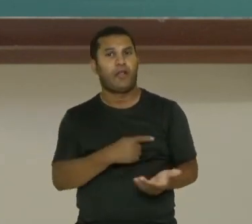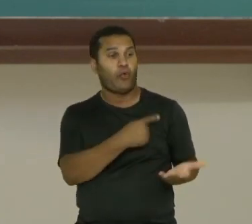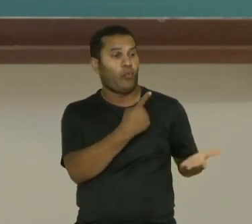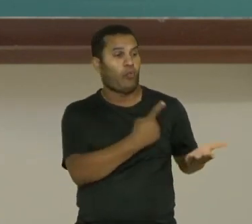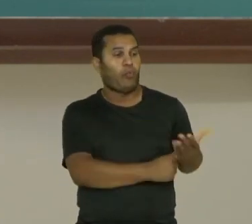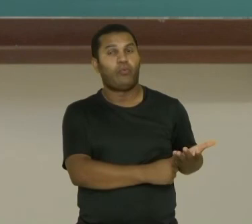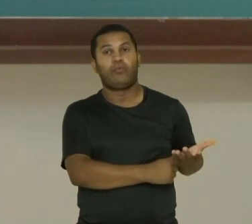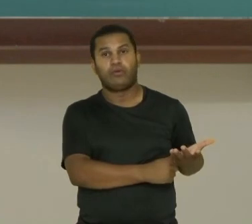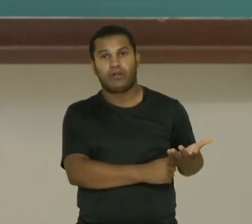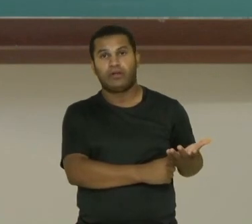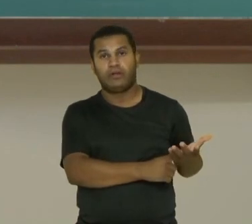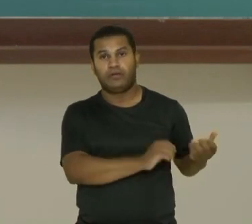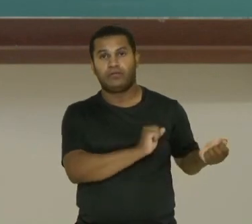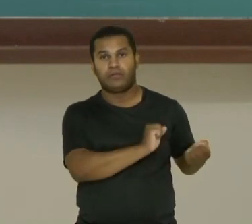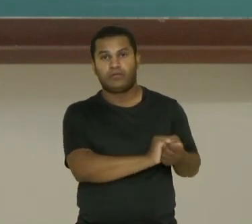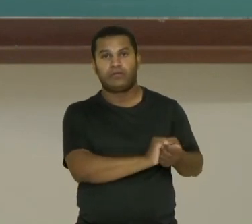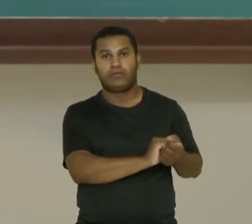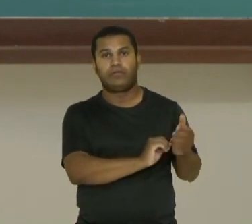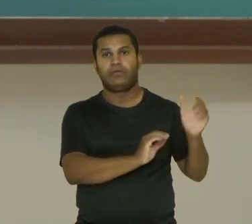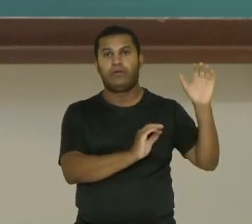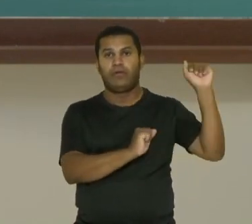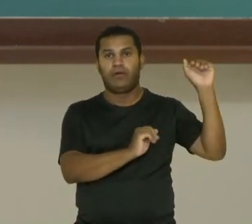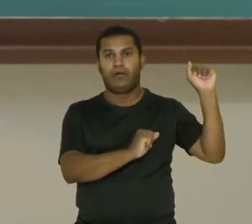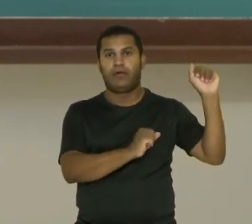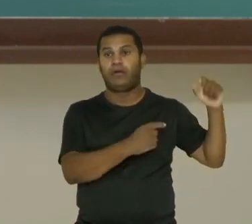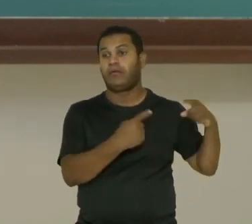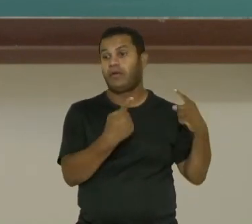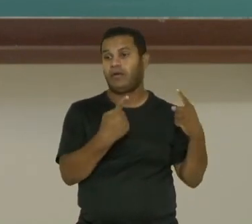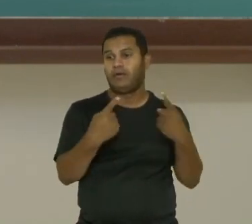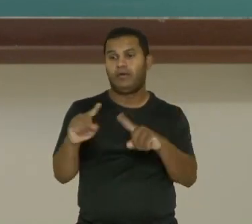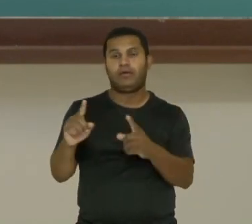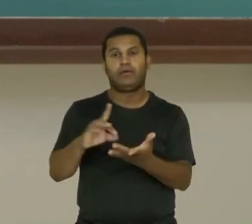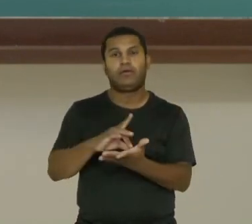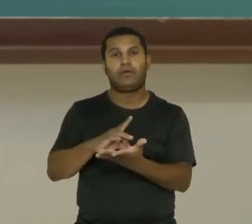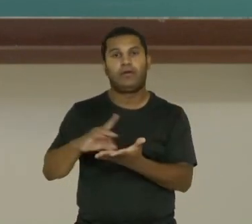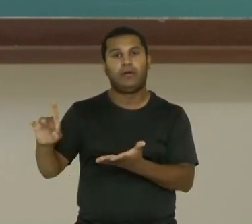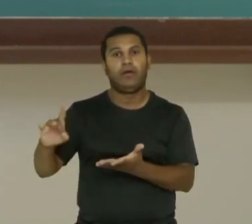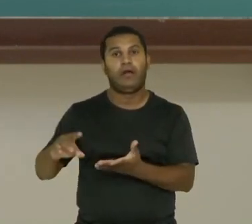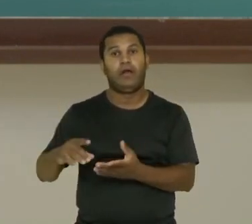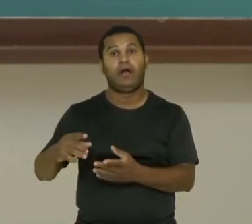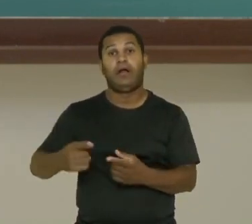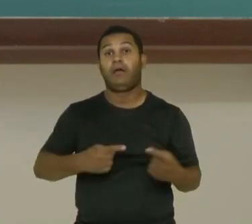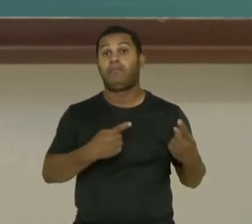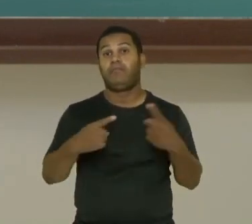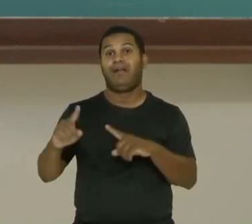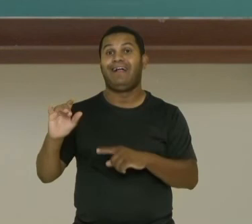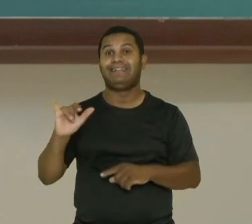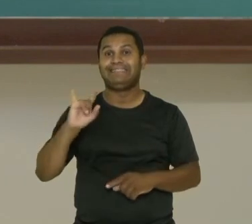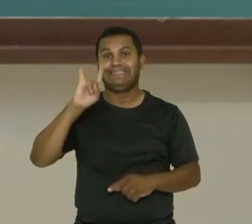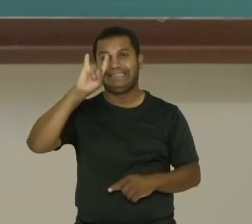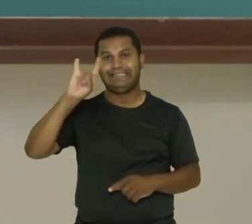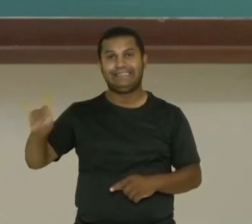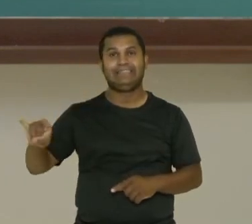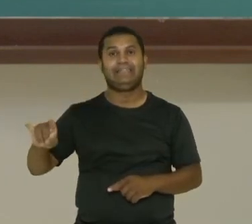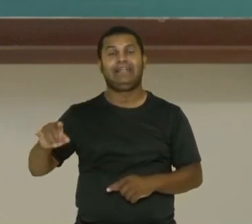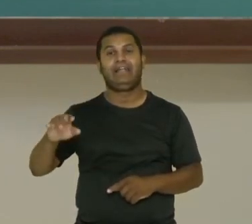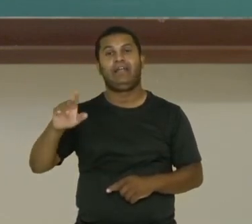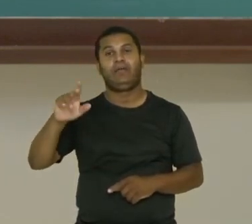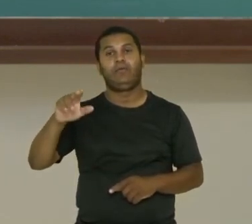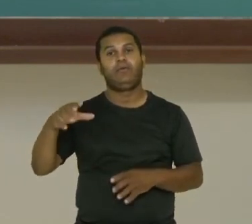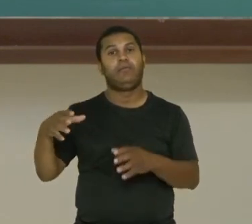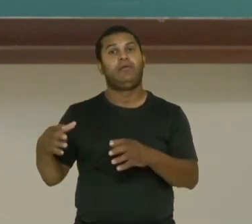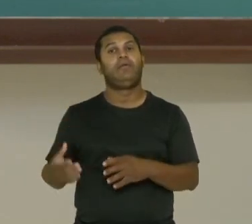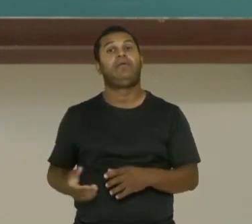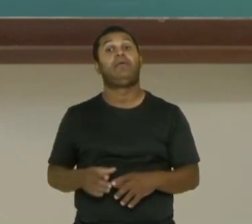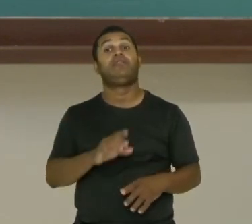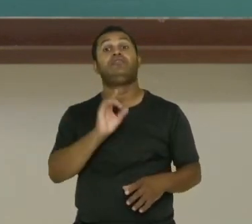e, no entanto, ele é enganado pelos espanhóis, né, que usam todas as informações dele, né, para chegar ao imperador